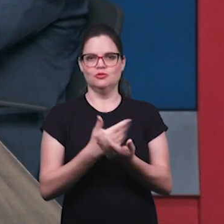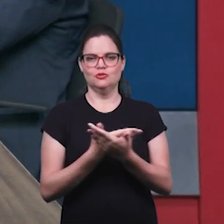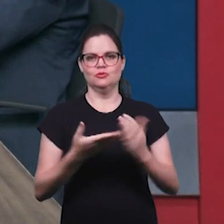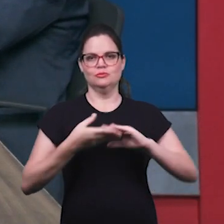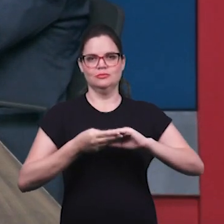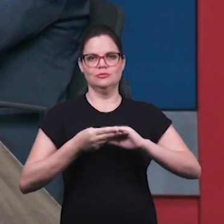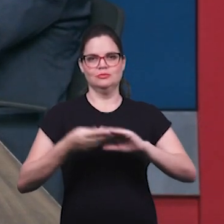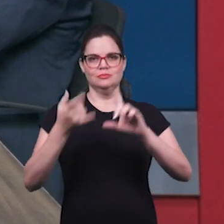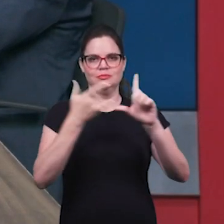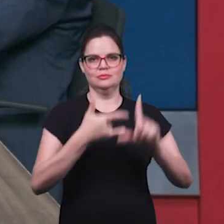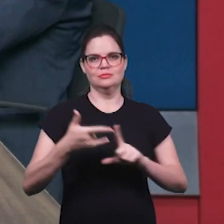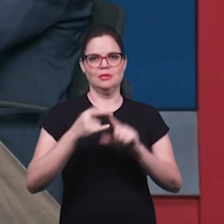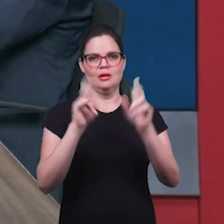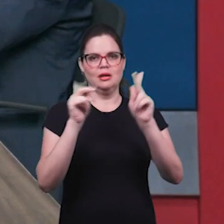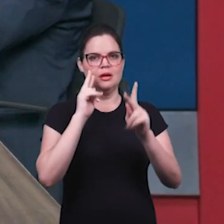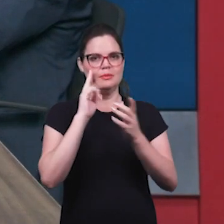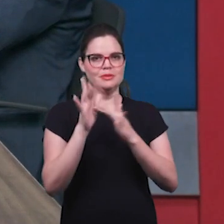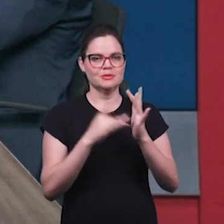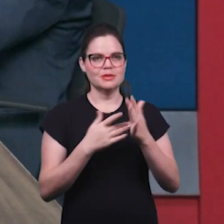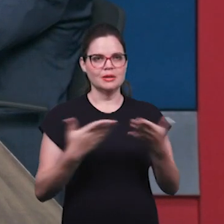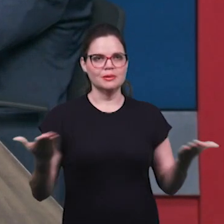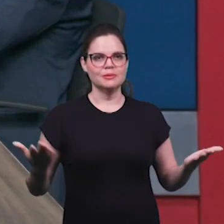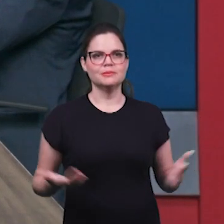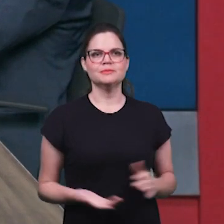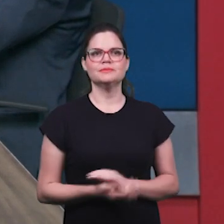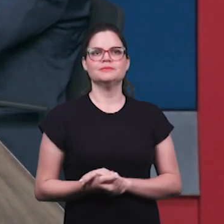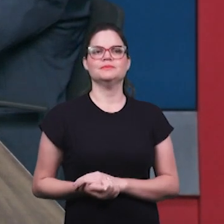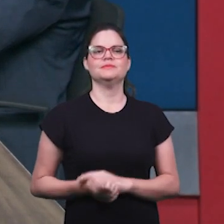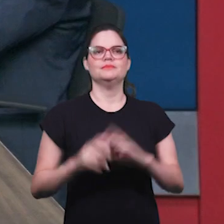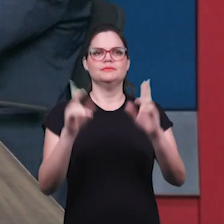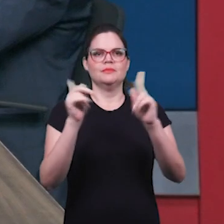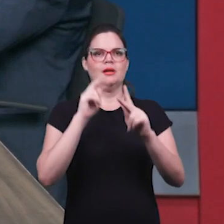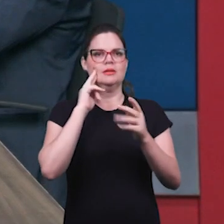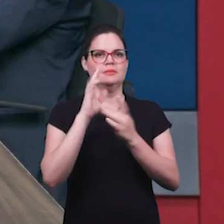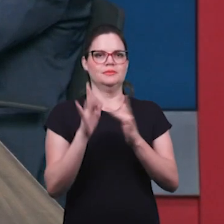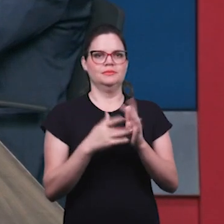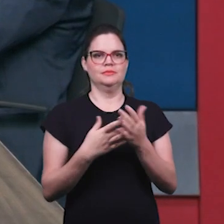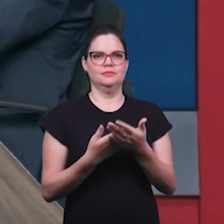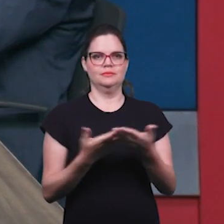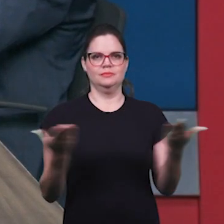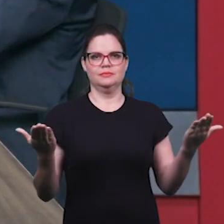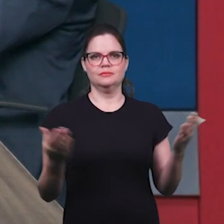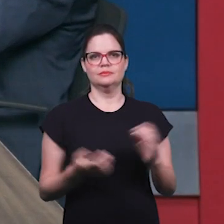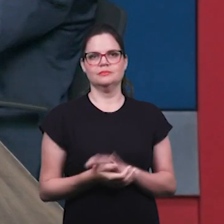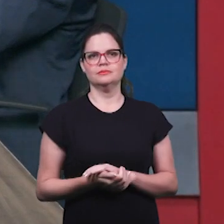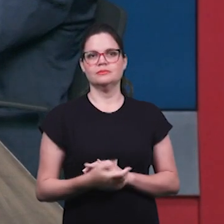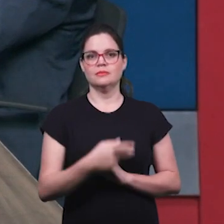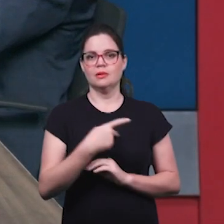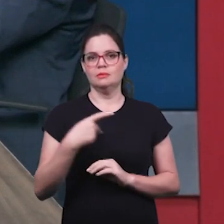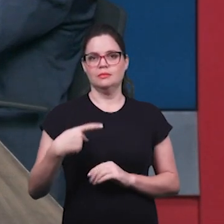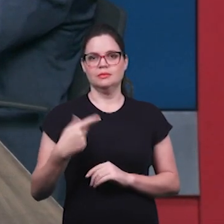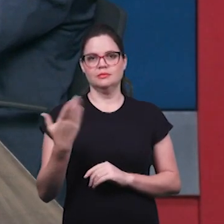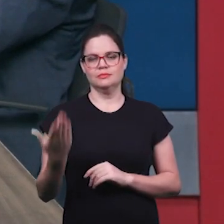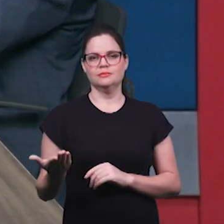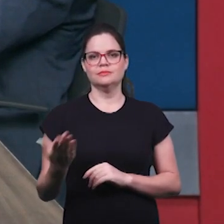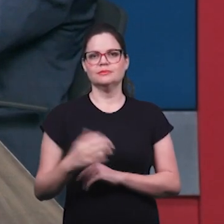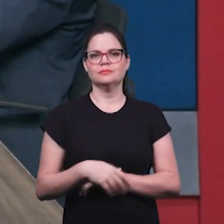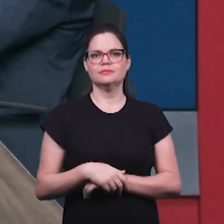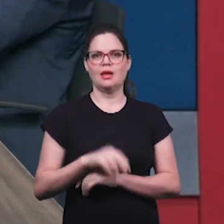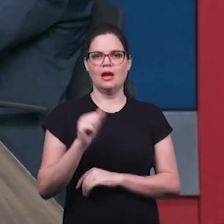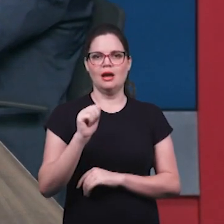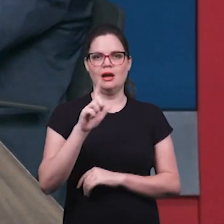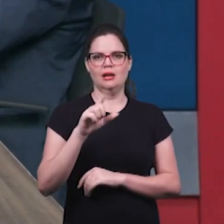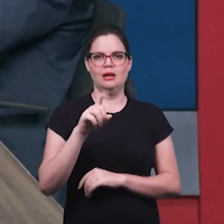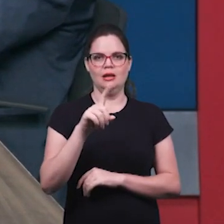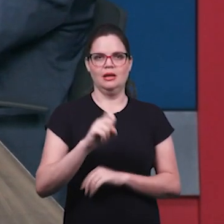paz do Senhor. A paz do Senhor a todos. A paz do Senhor, doutor Alex Moura. A paz do Senhor a todos.